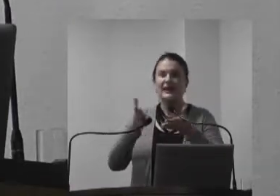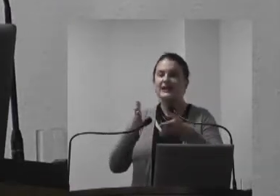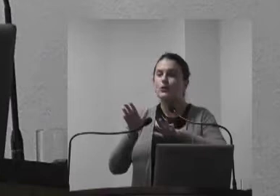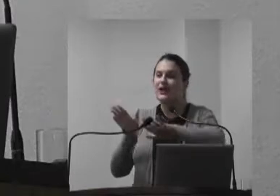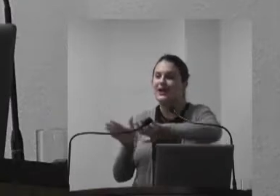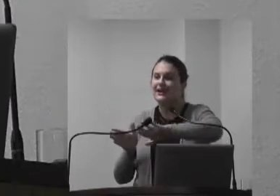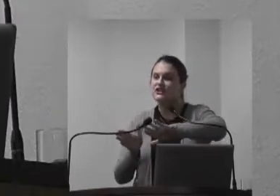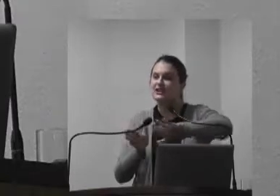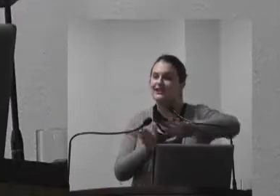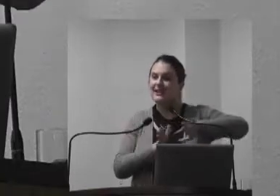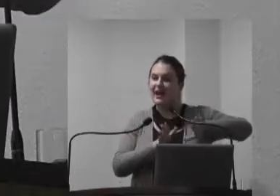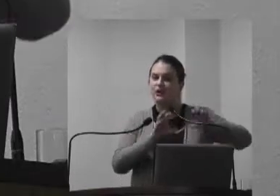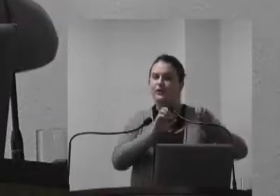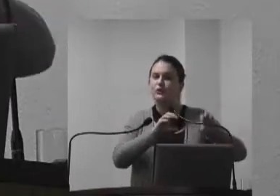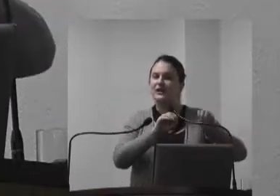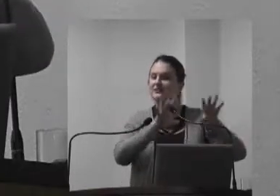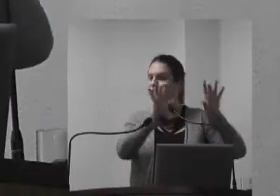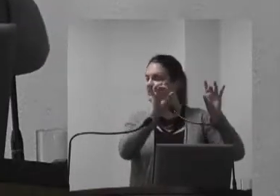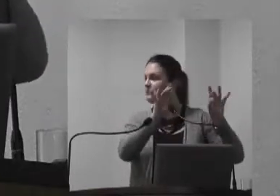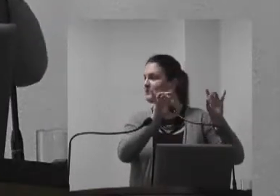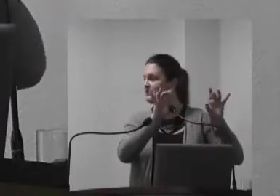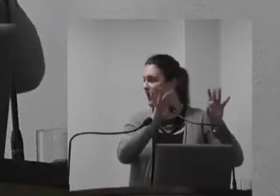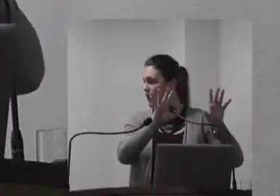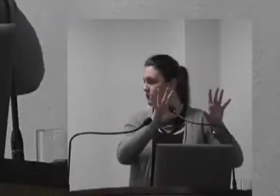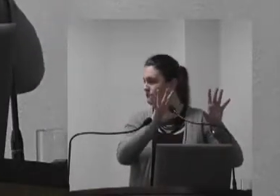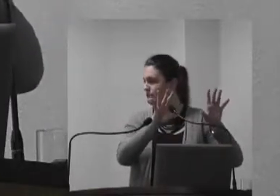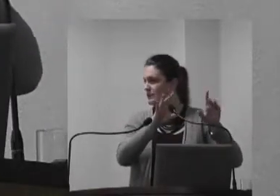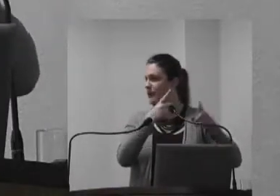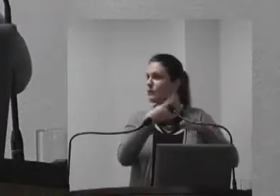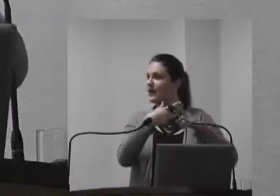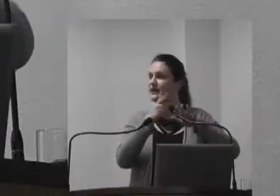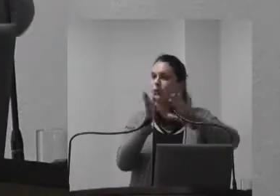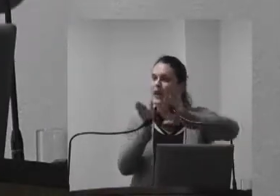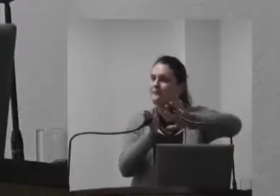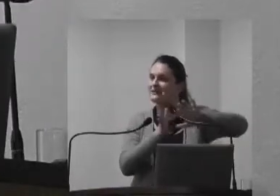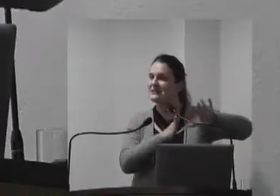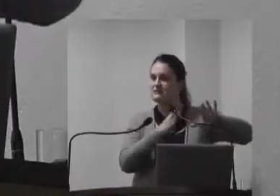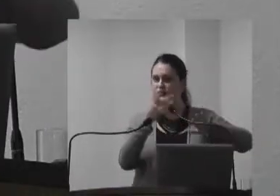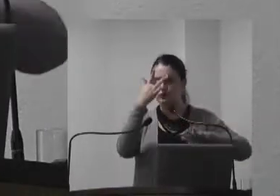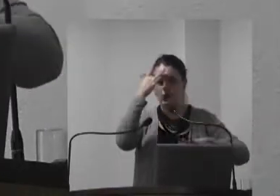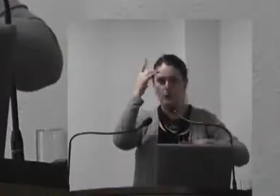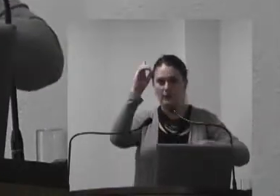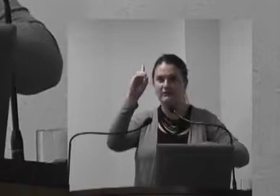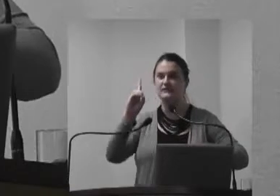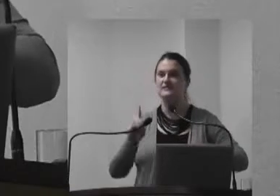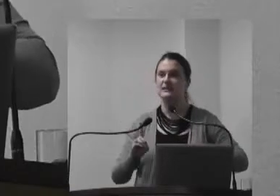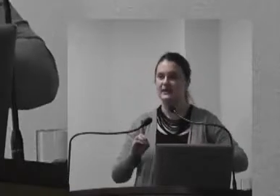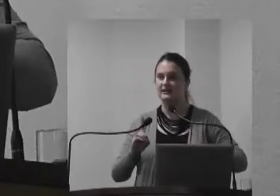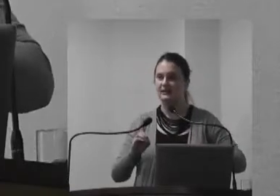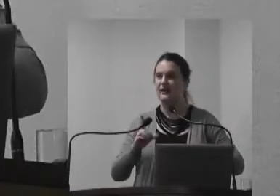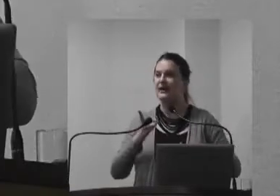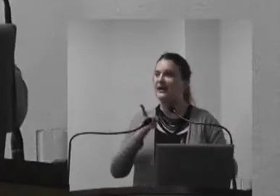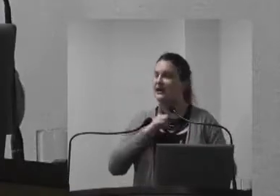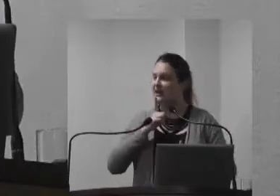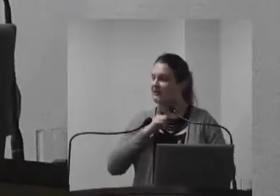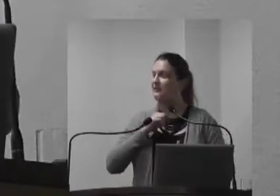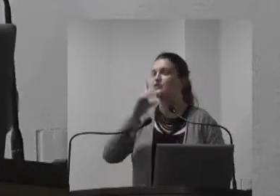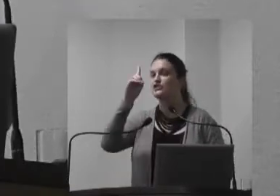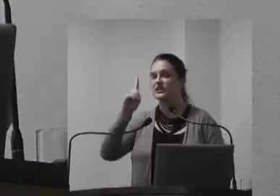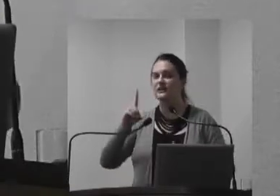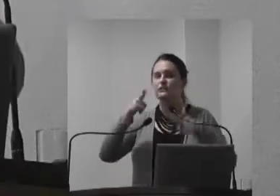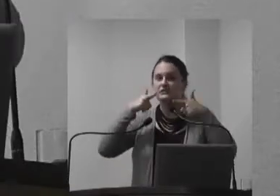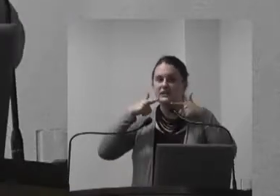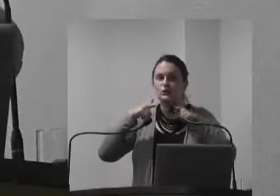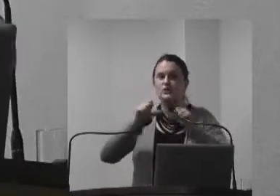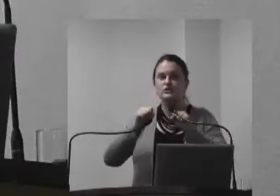linguísticos. Ele quer deixar de lado a educação especial, né, porque ele não quer mais ser visto como deficiente. Ele quer